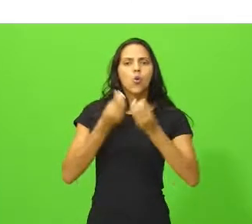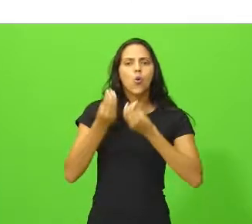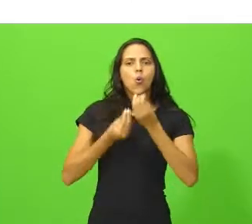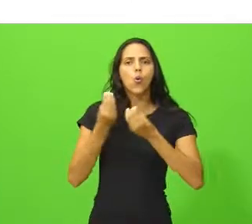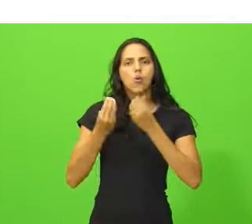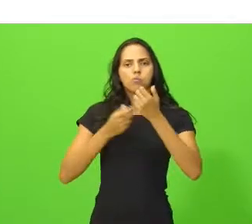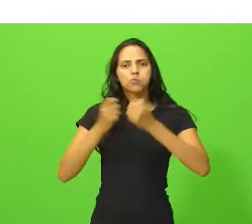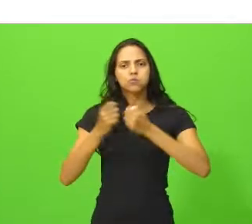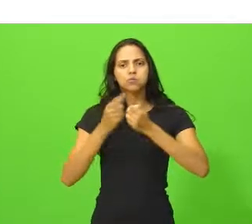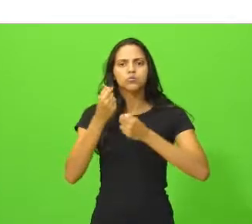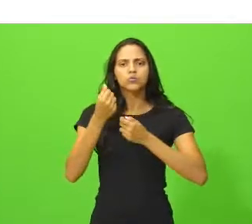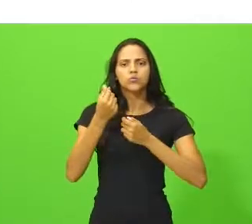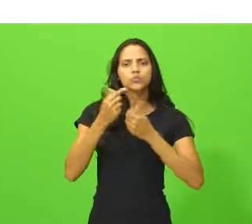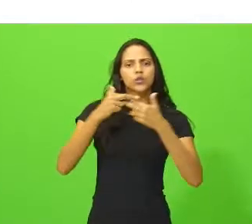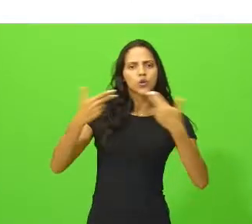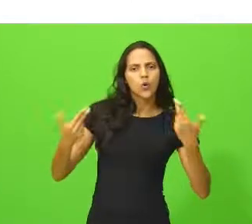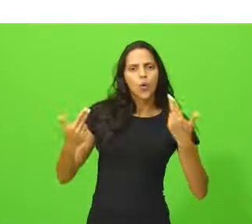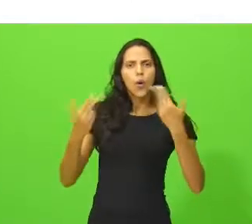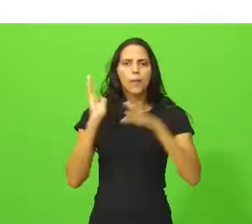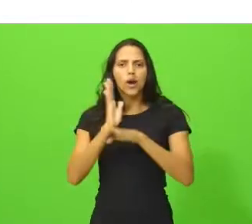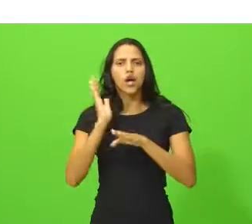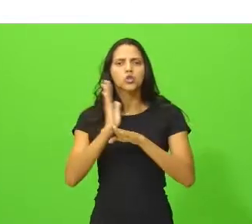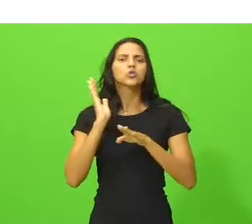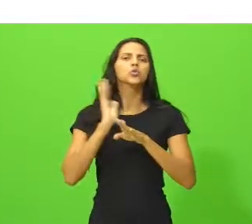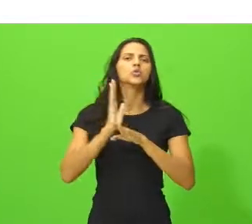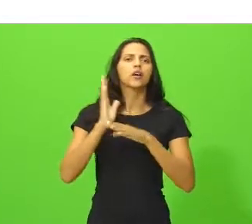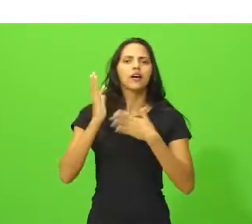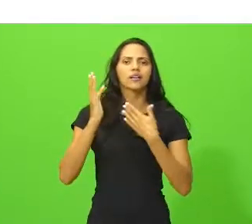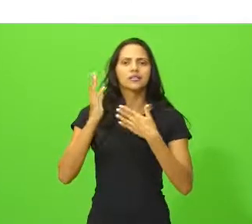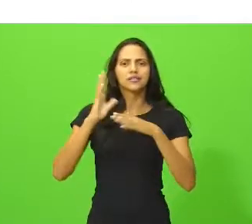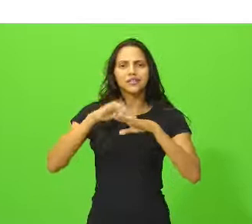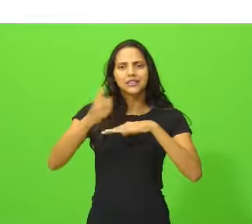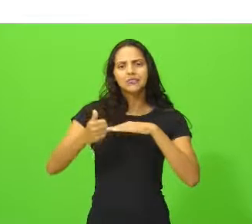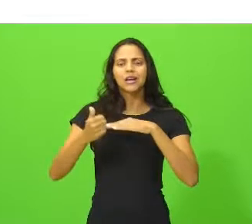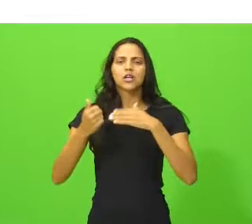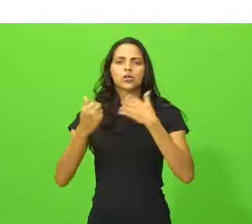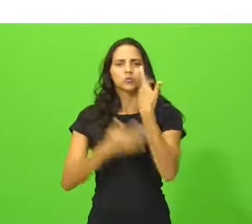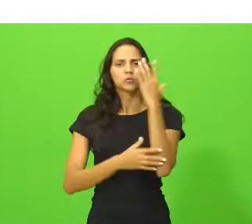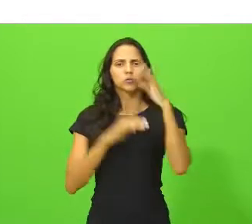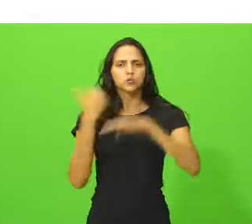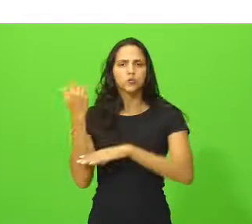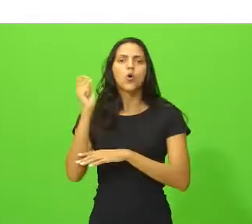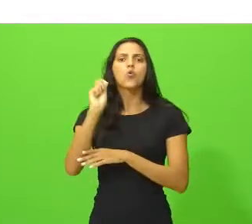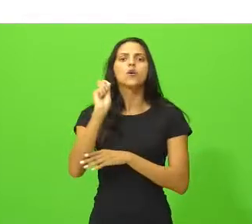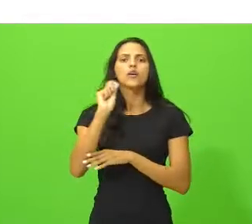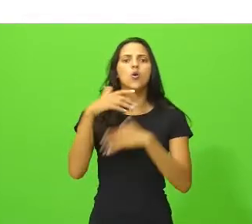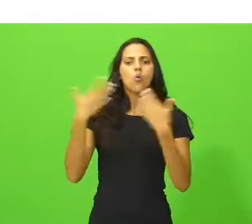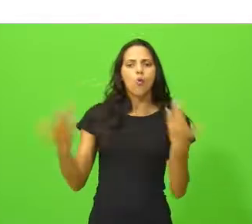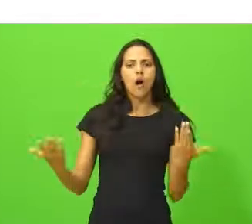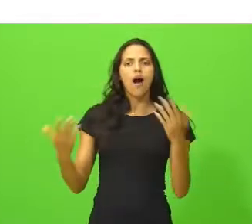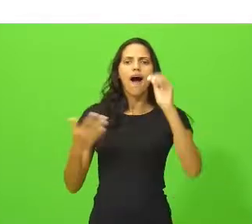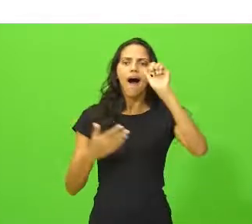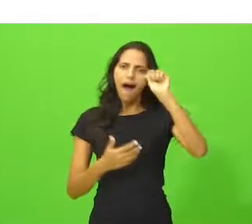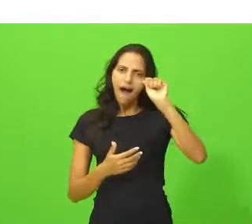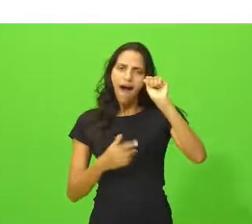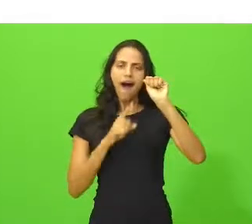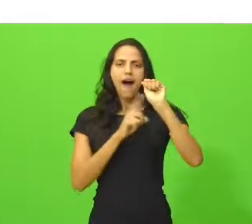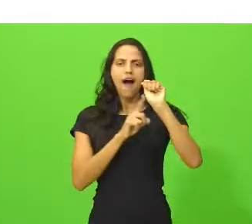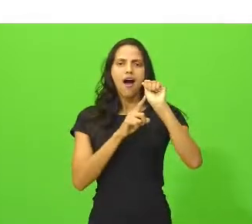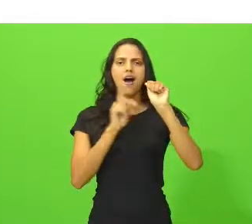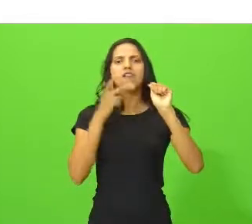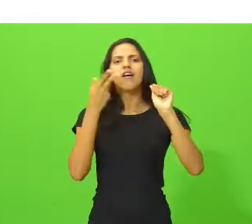tem contribuído na atualidade para acelerar o problema ambiental descrito é a alternativa